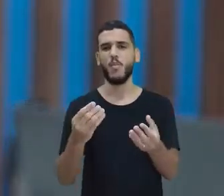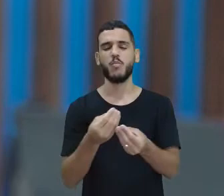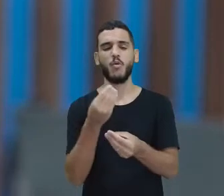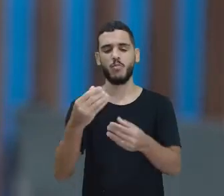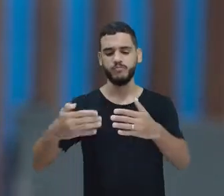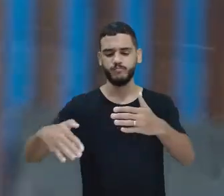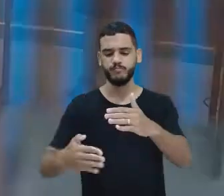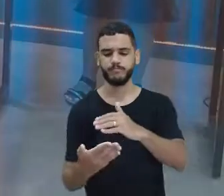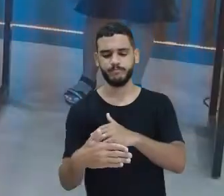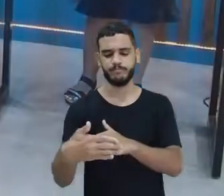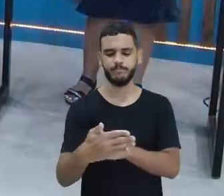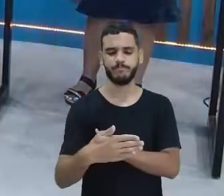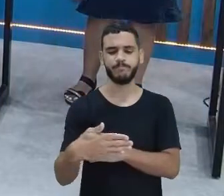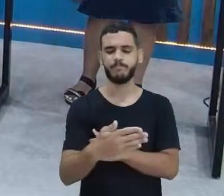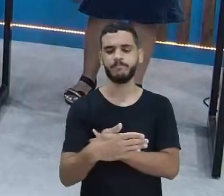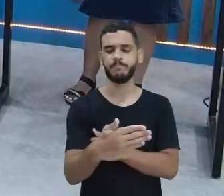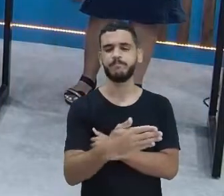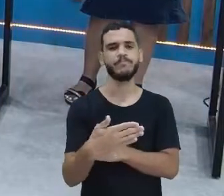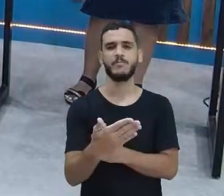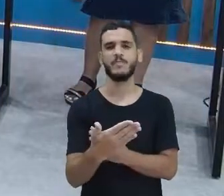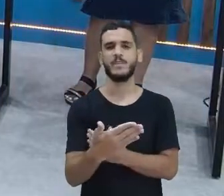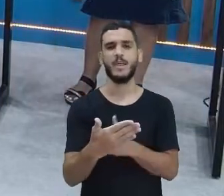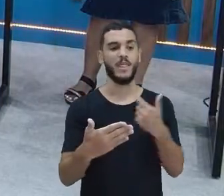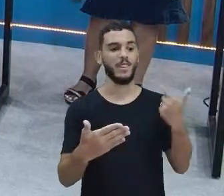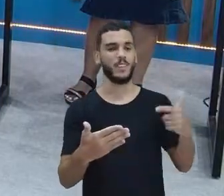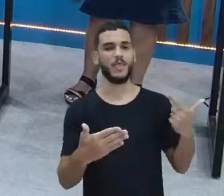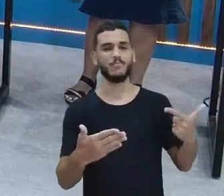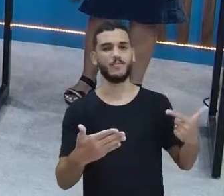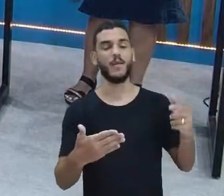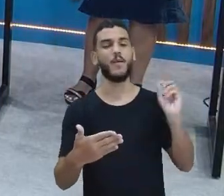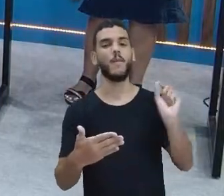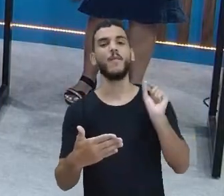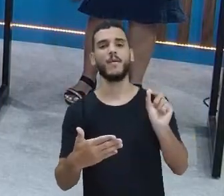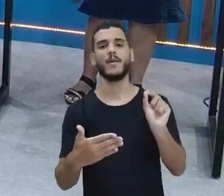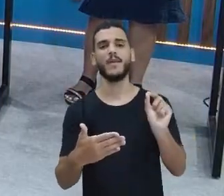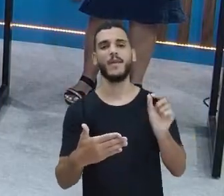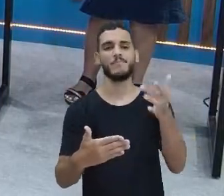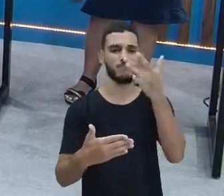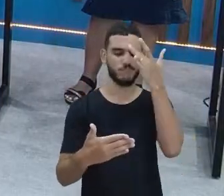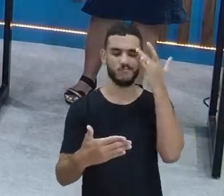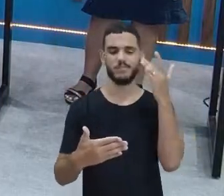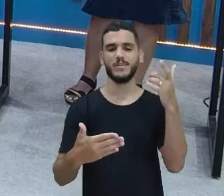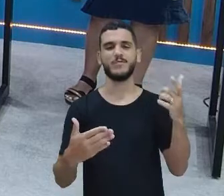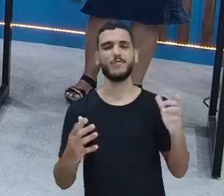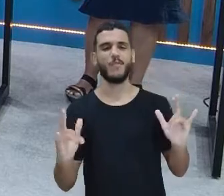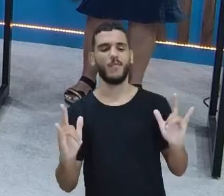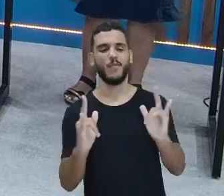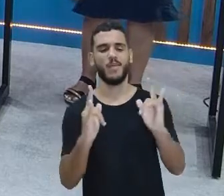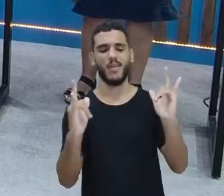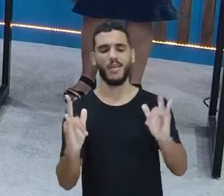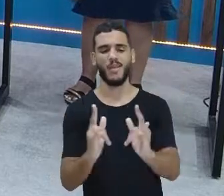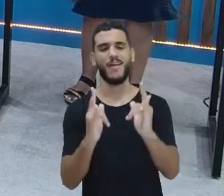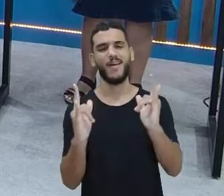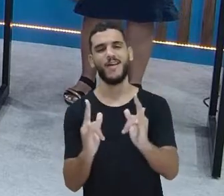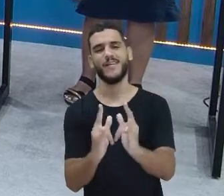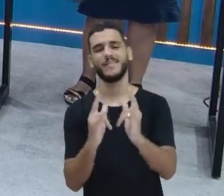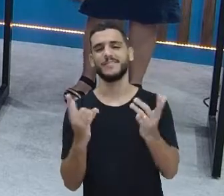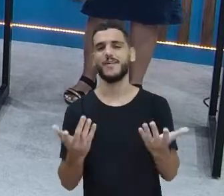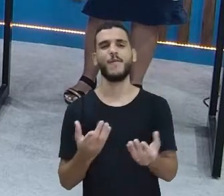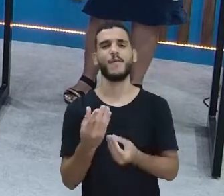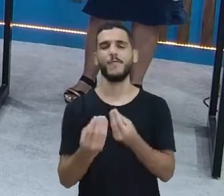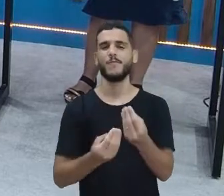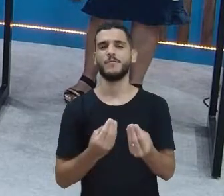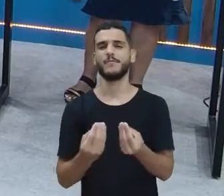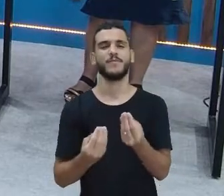viver? Como poderei viver sem a tua, sem a tua, sem a tua